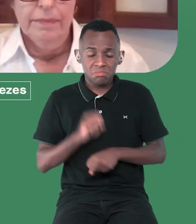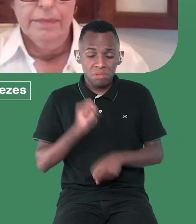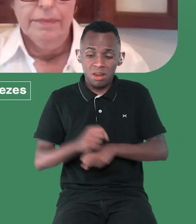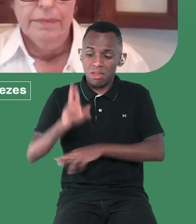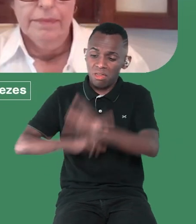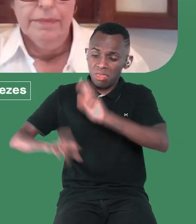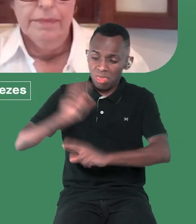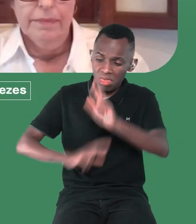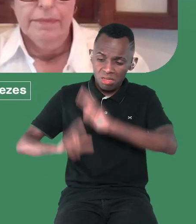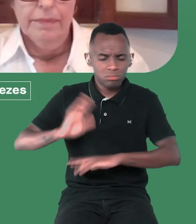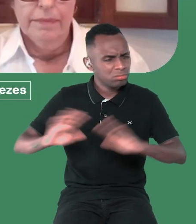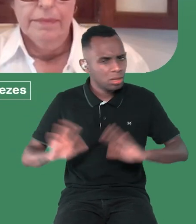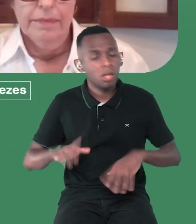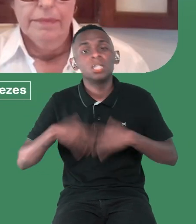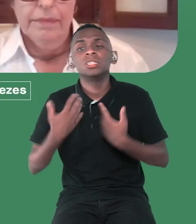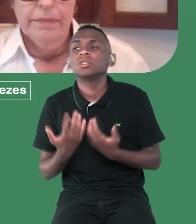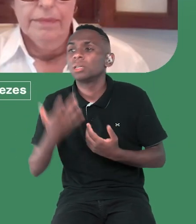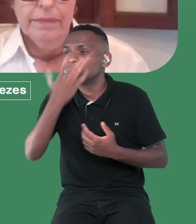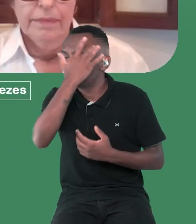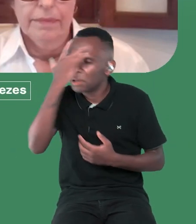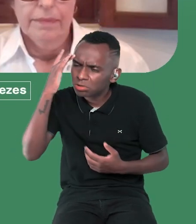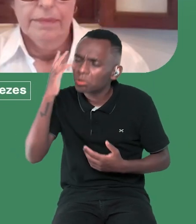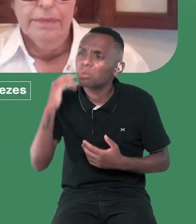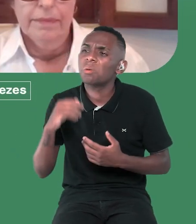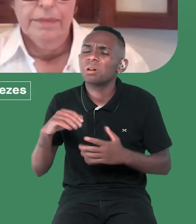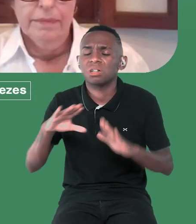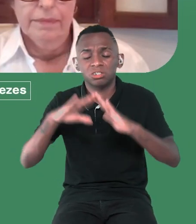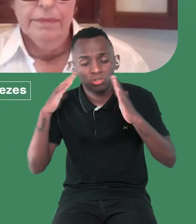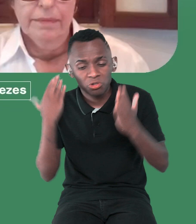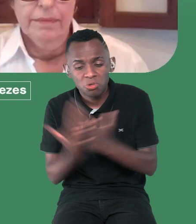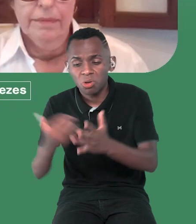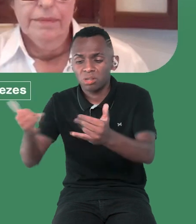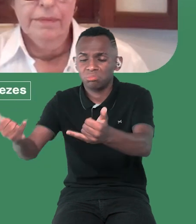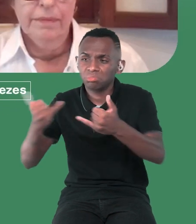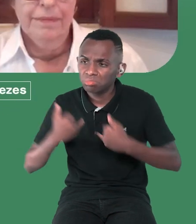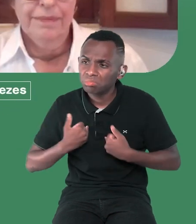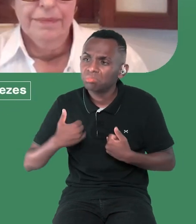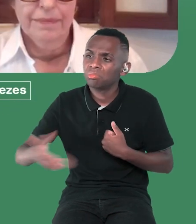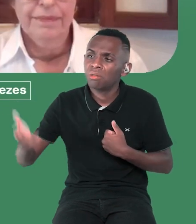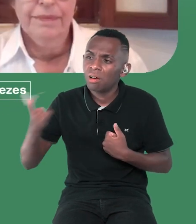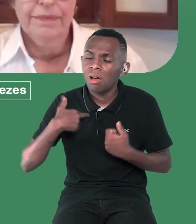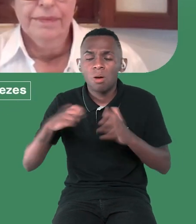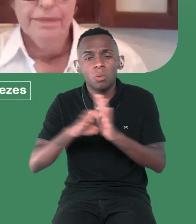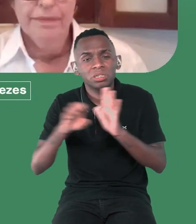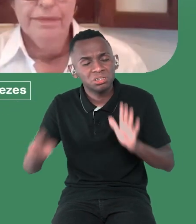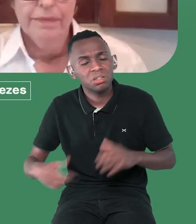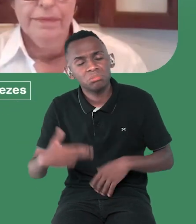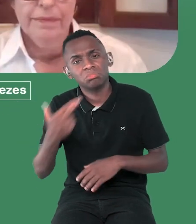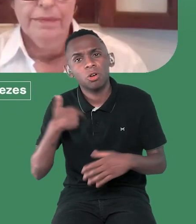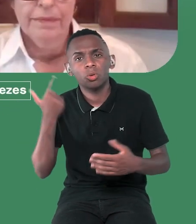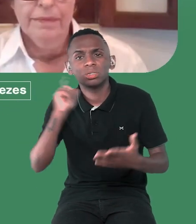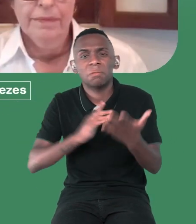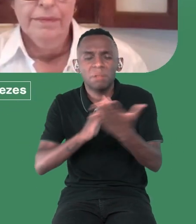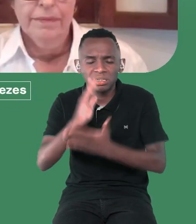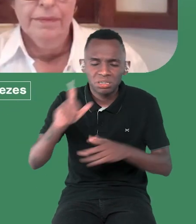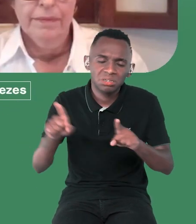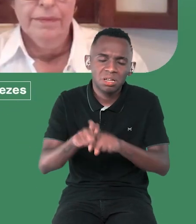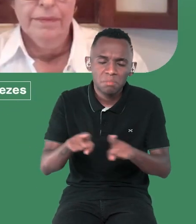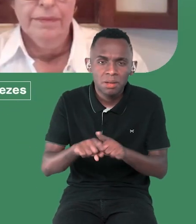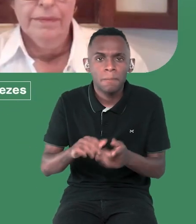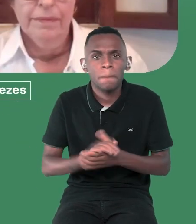né? E vem esse reconhecimento pelas escolas, né? Também pelos editais. É,